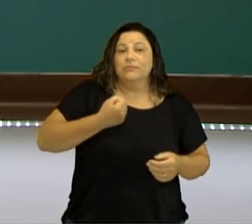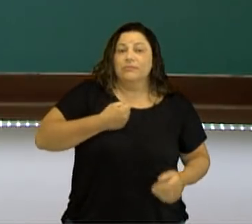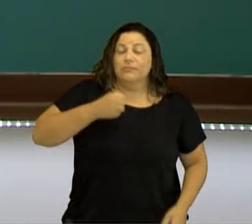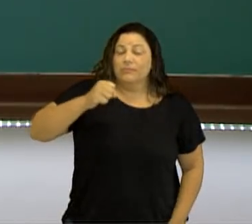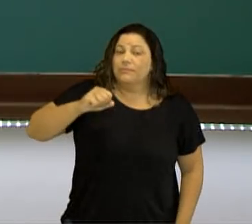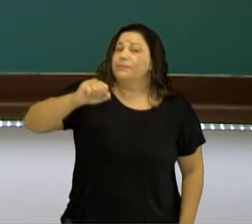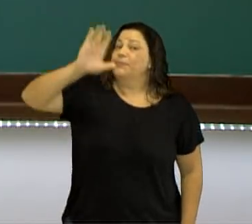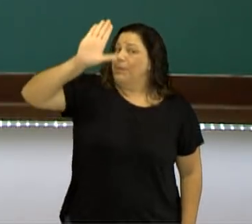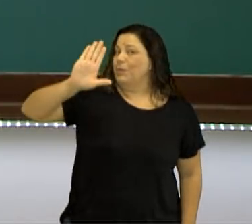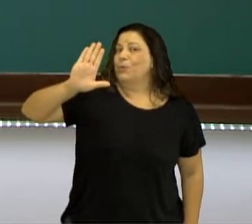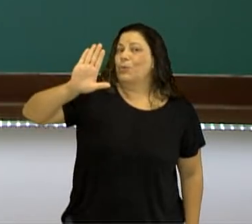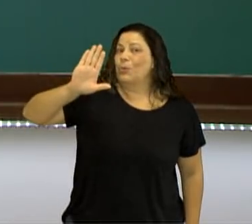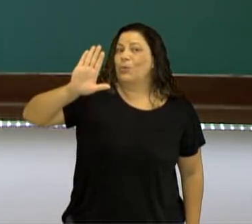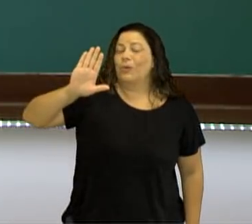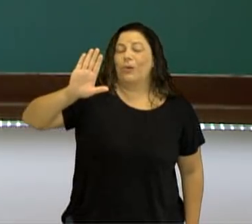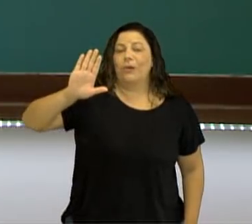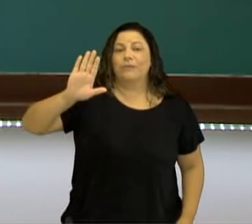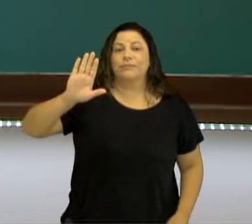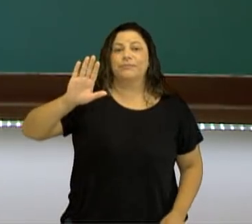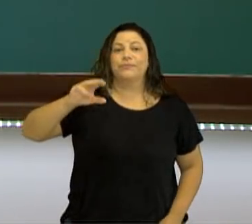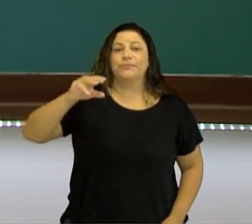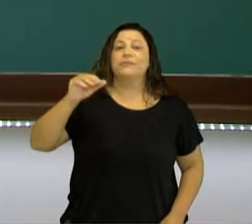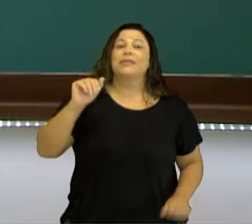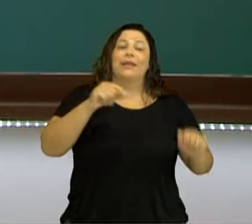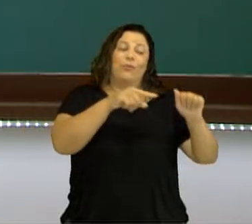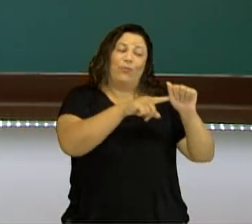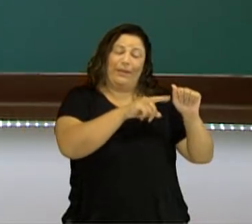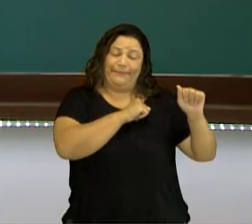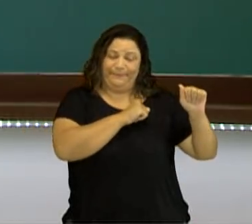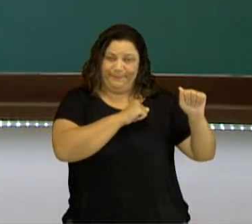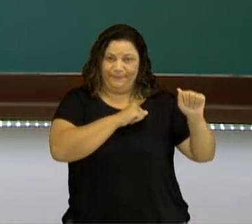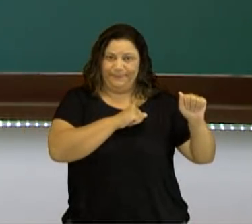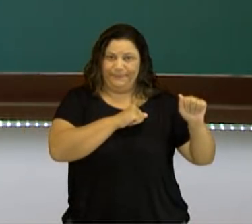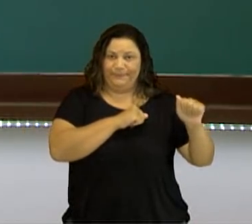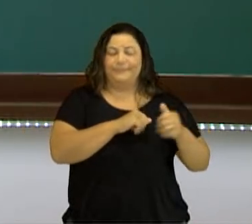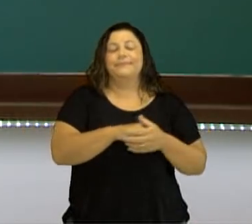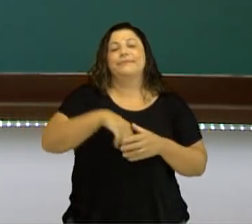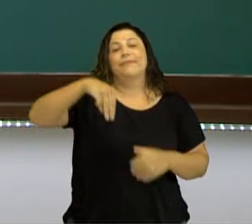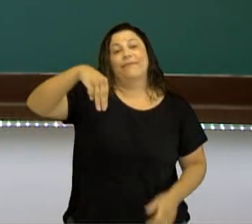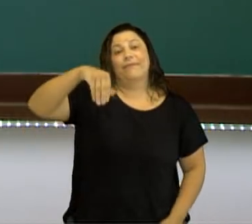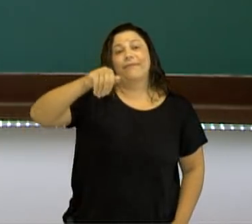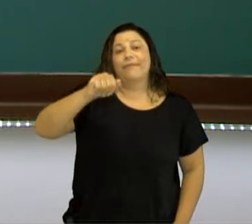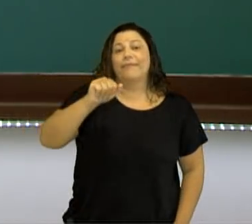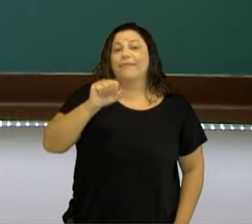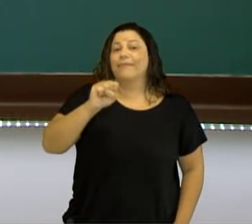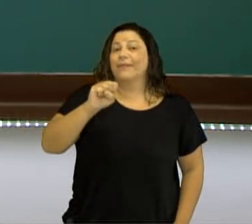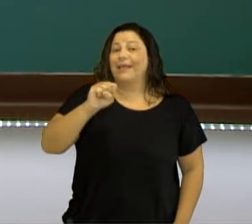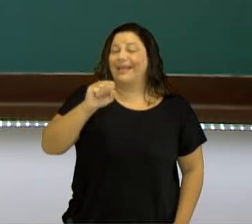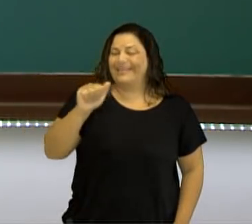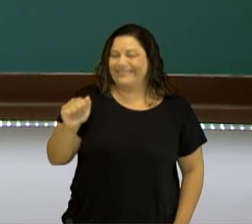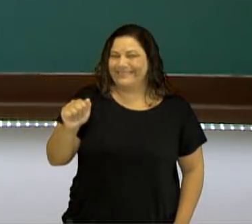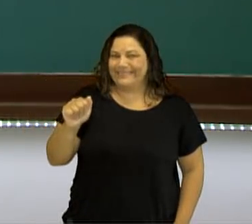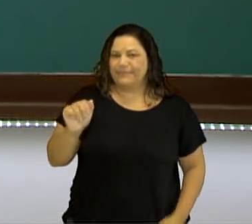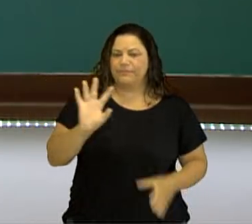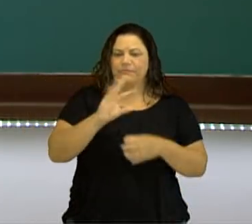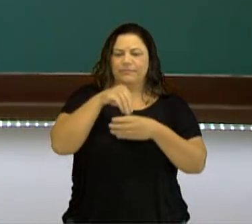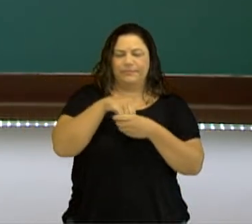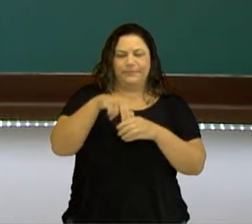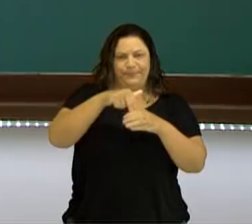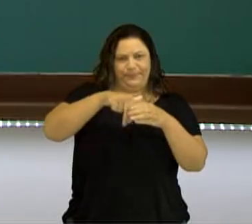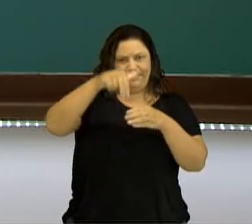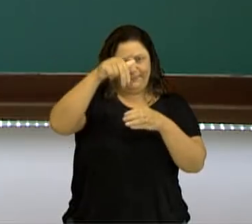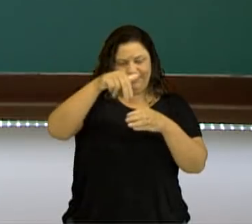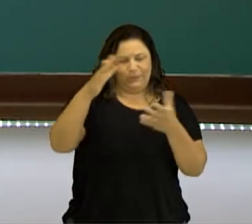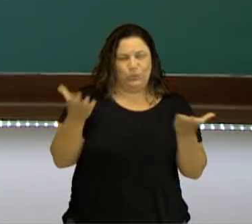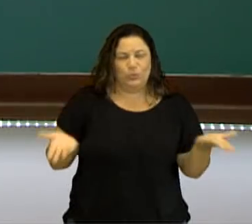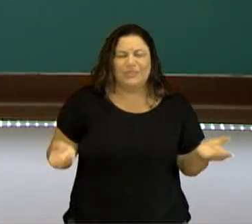elemento químico representado, é o número de massa. Isso já é diferente. É a quantidade de cargas que estão dentro do núcleo.